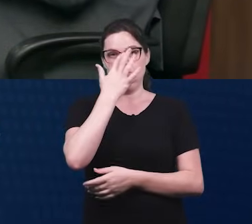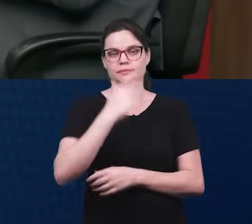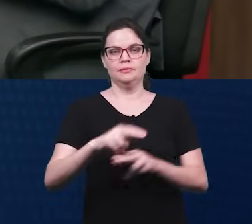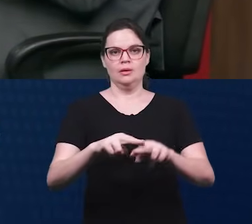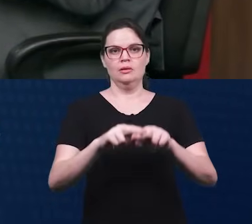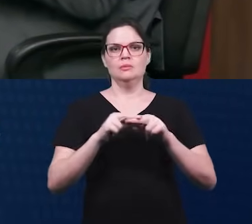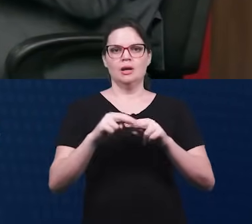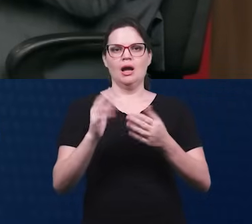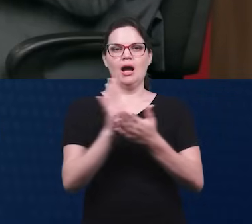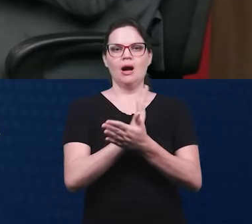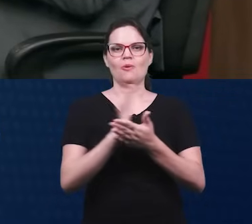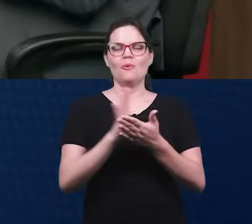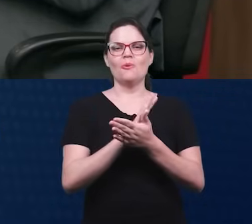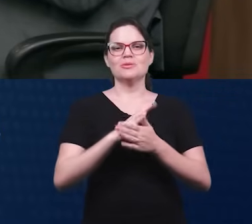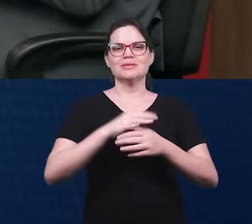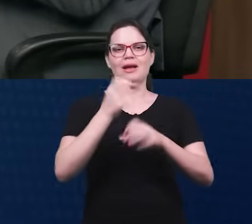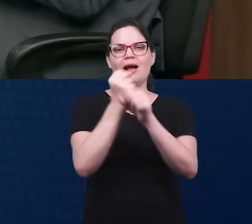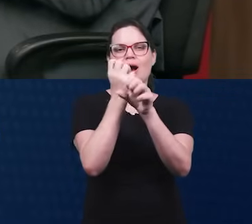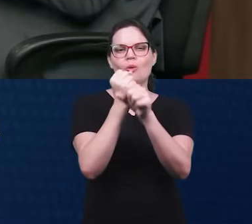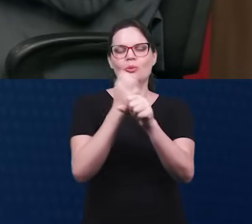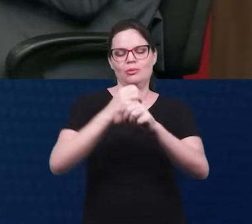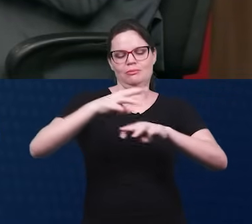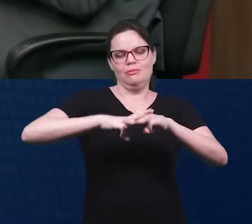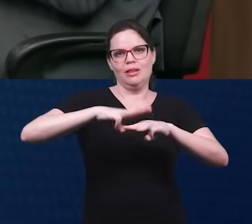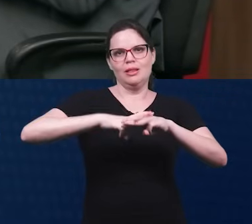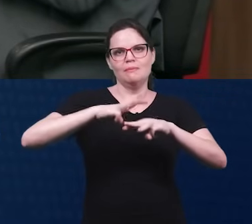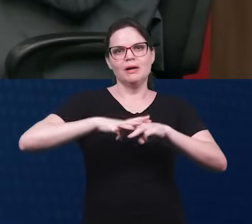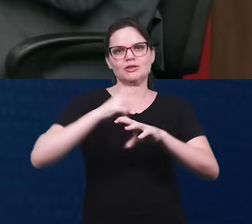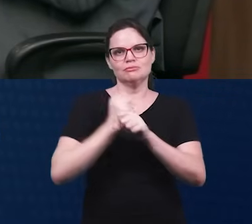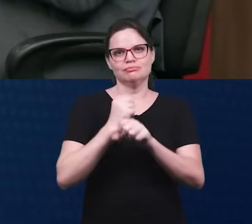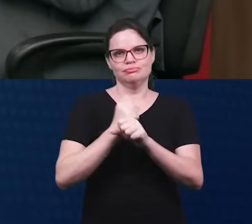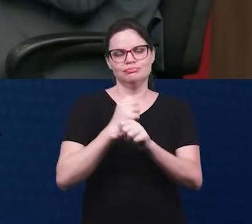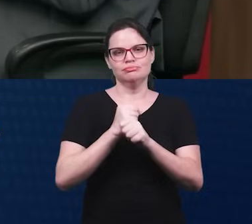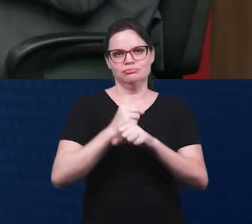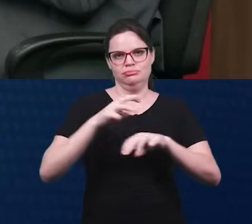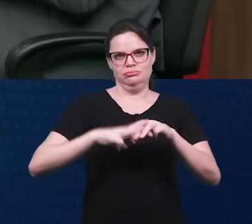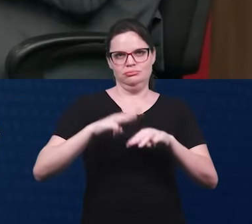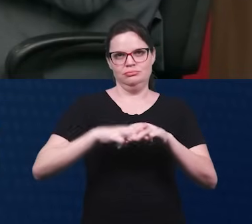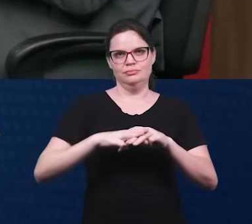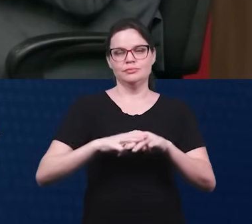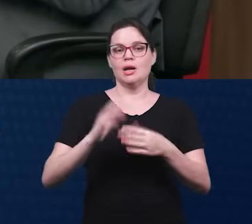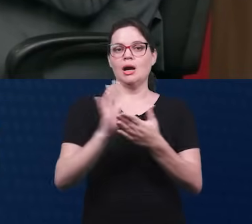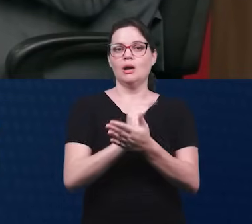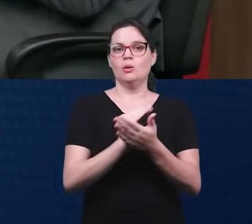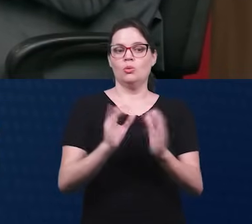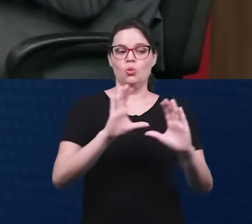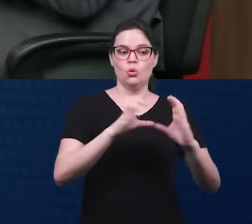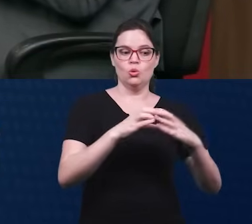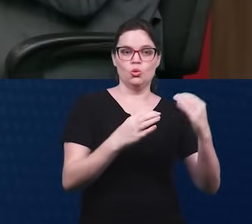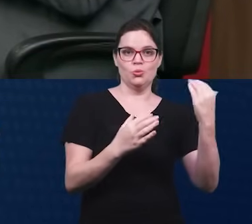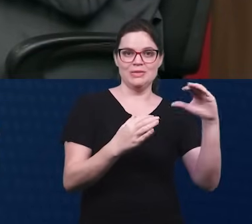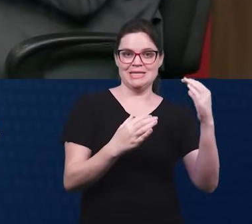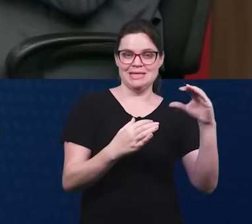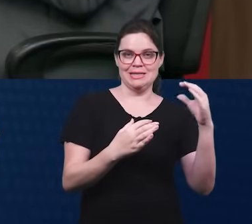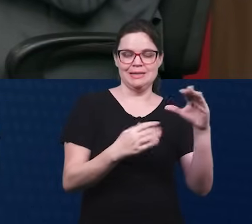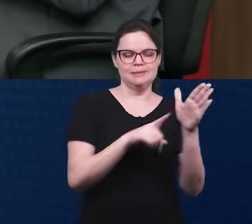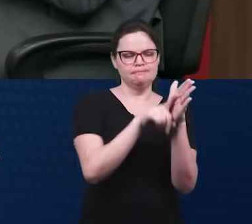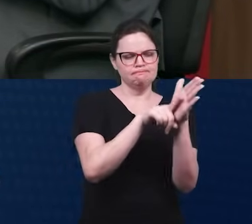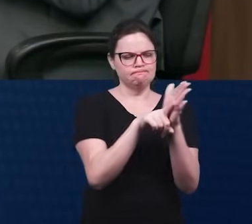Através de algumas equações matemáticas, algumas simulações, alguns cientistas chegaram à conclusão de